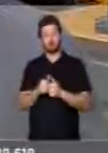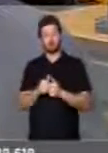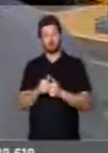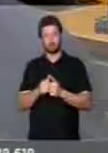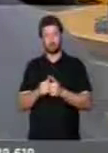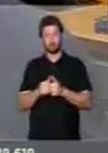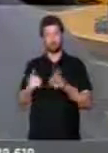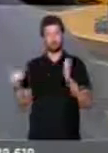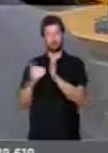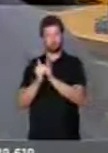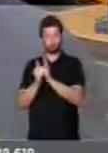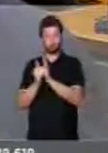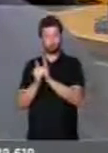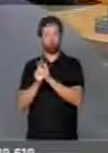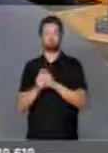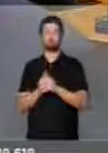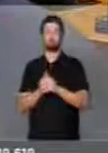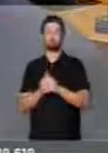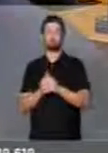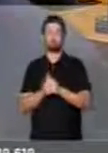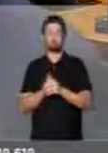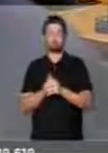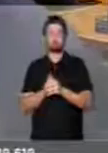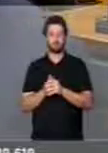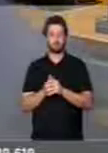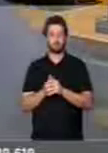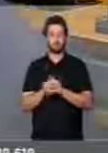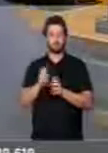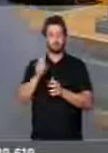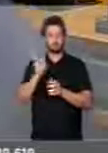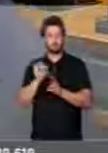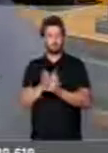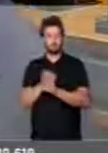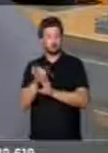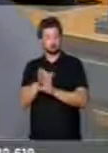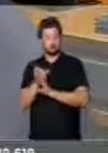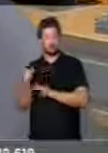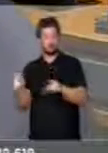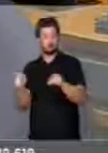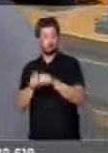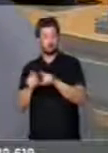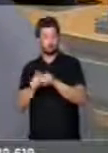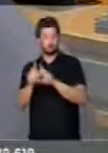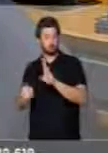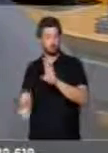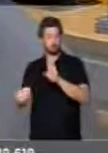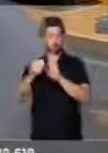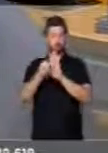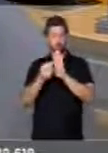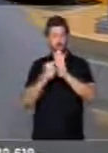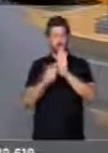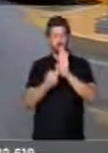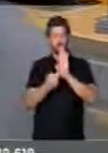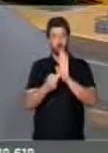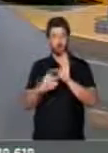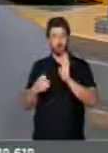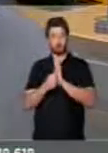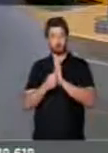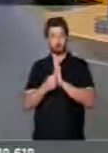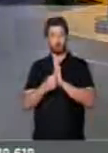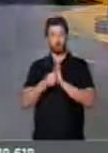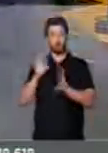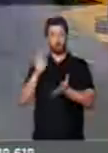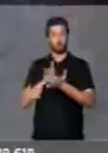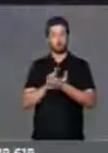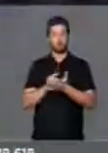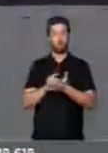E, finalmente, se seria recomendável incluir o requisito da homologação judicial para a